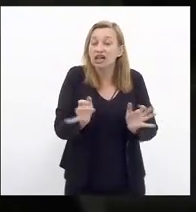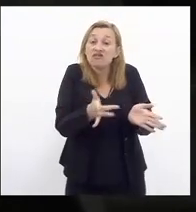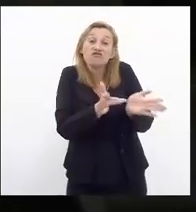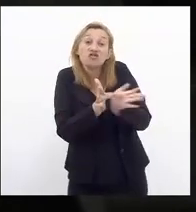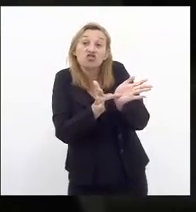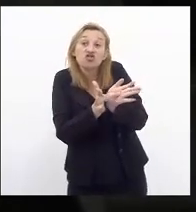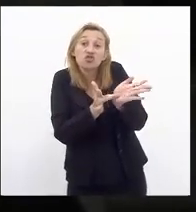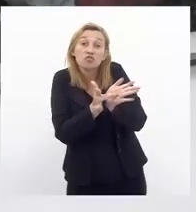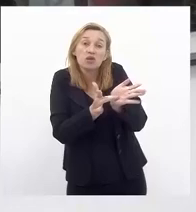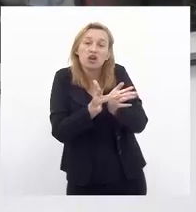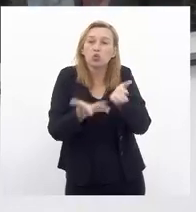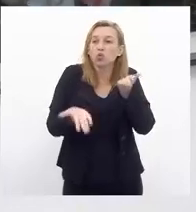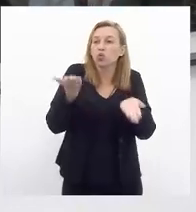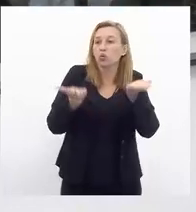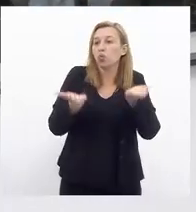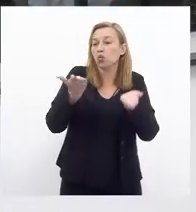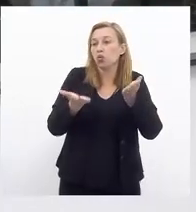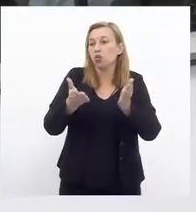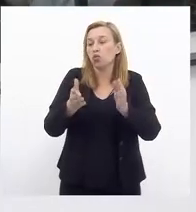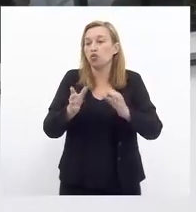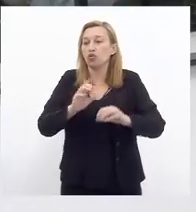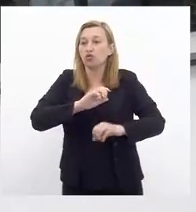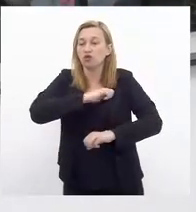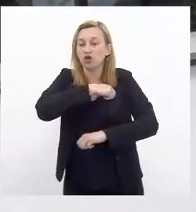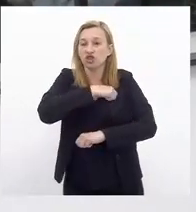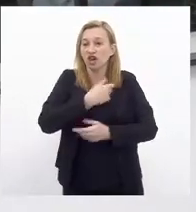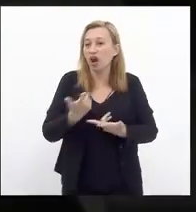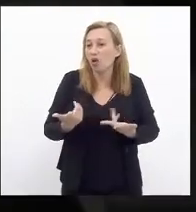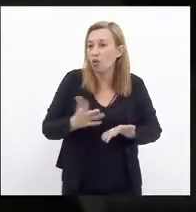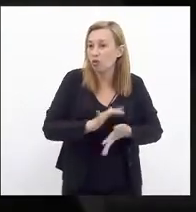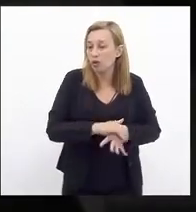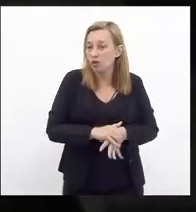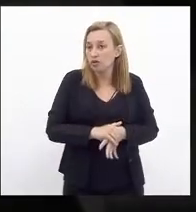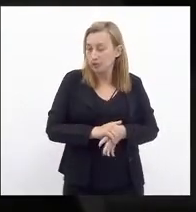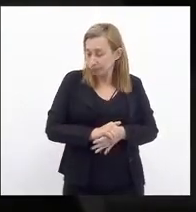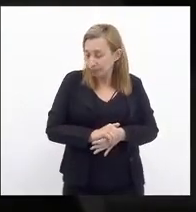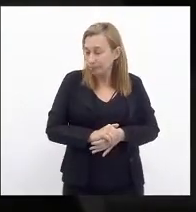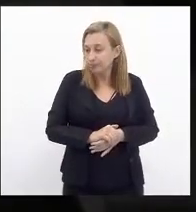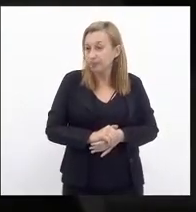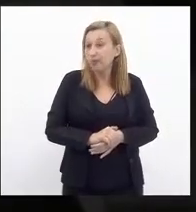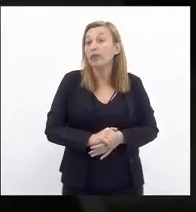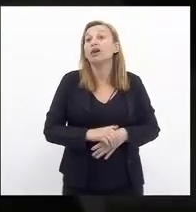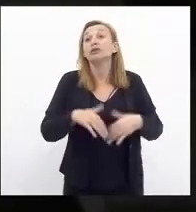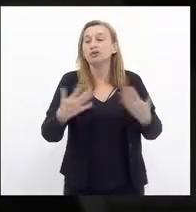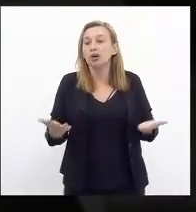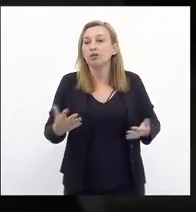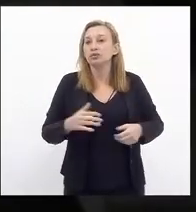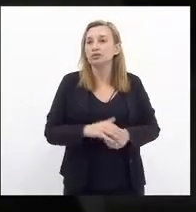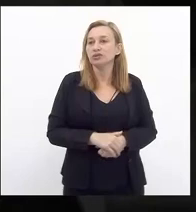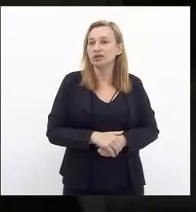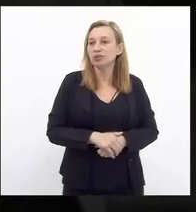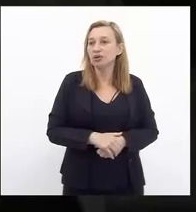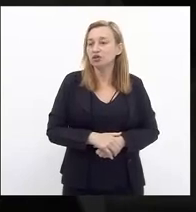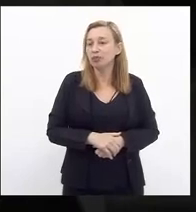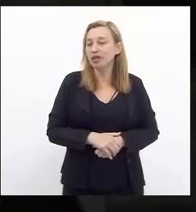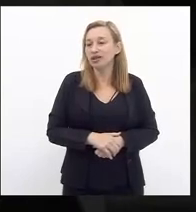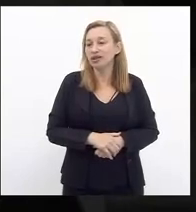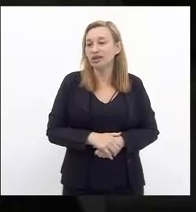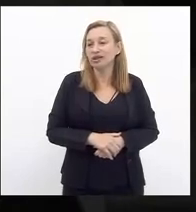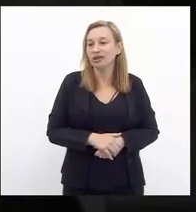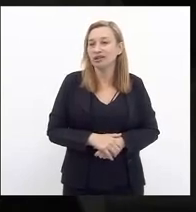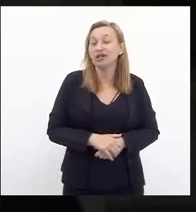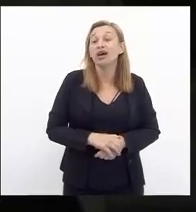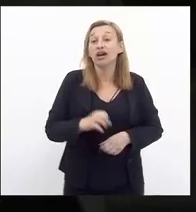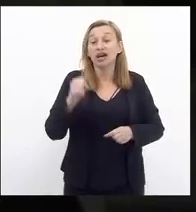ponto de vista do equilíbrio fiscal é uma farsa do ponto de vista do equilíbrio fiscal e aí e aí pessoal é muito